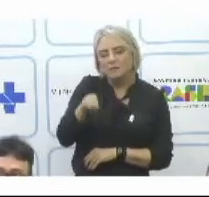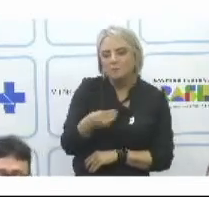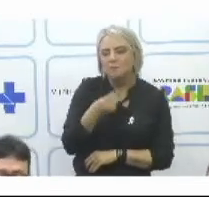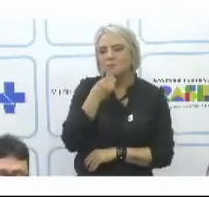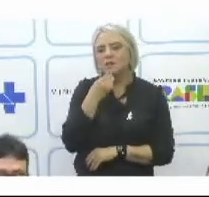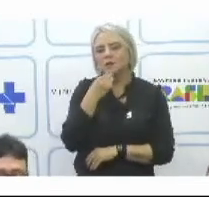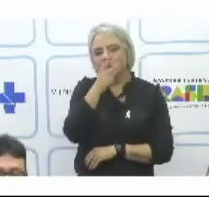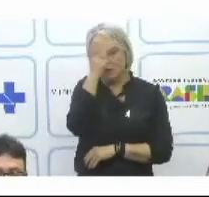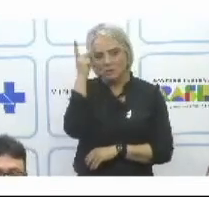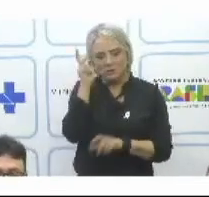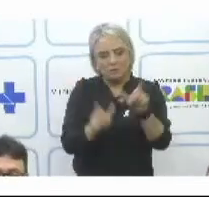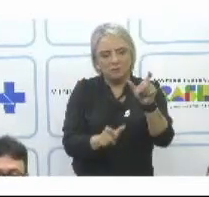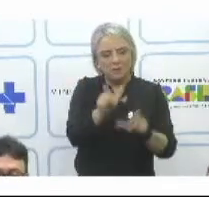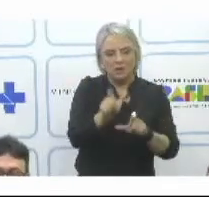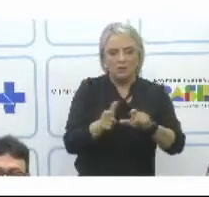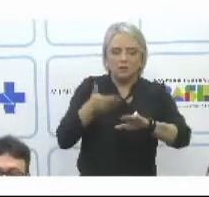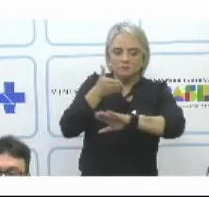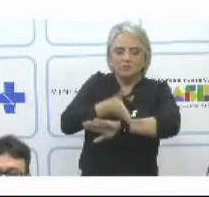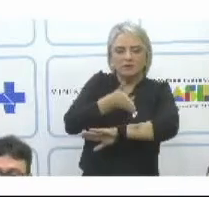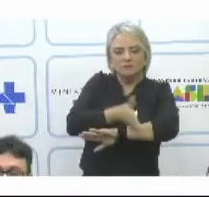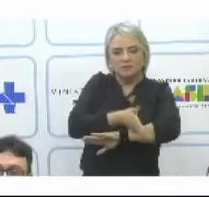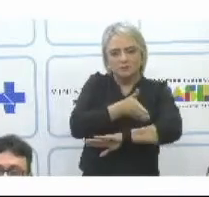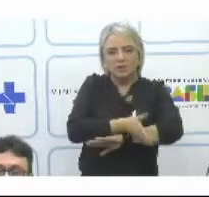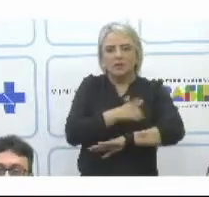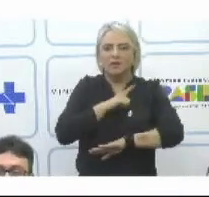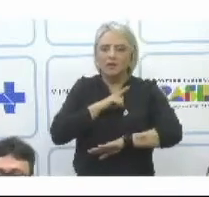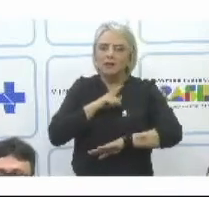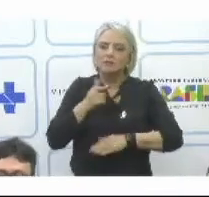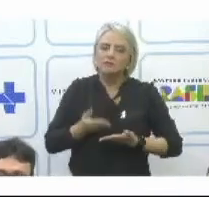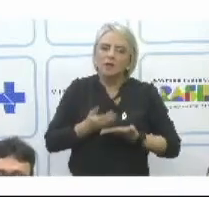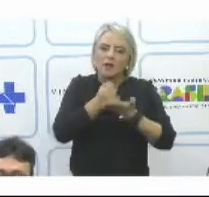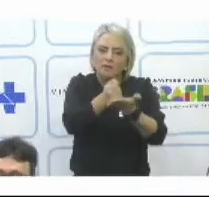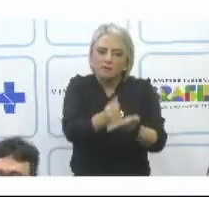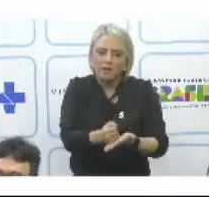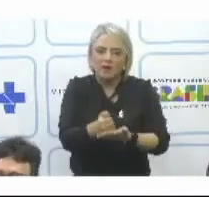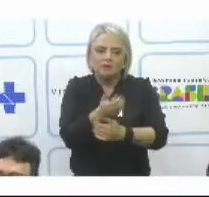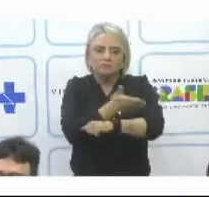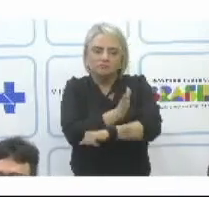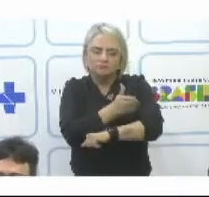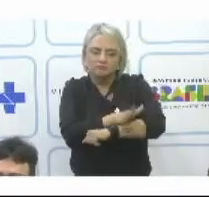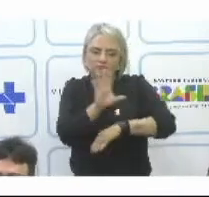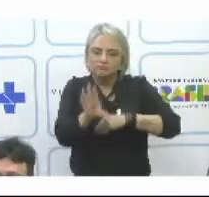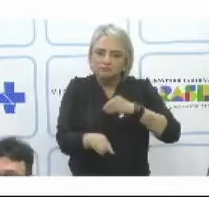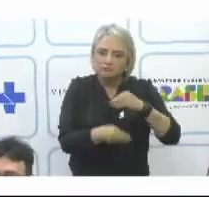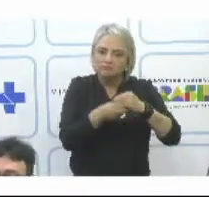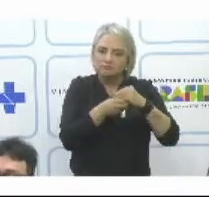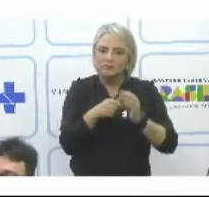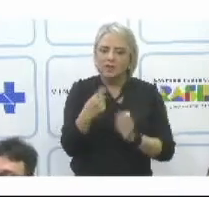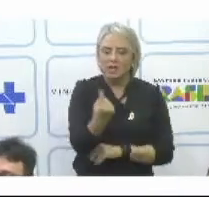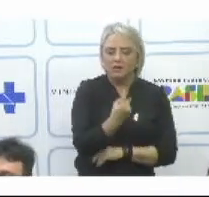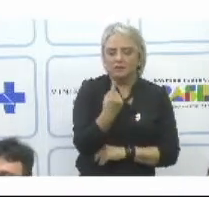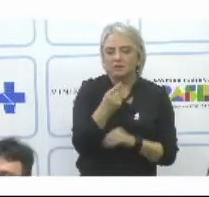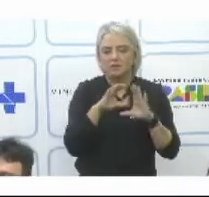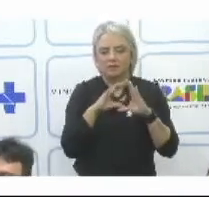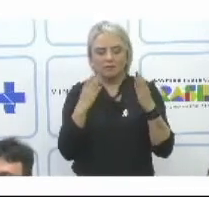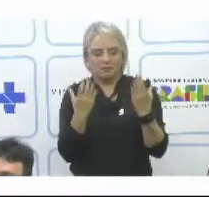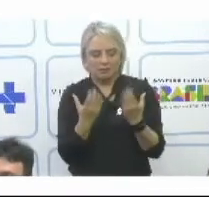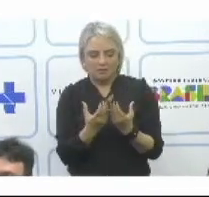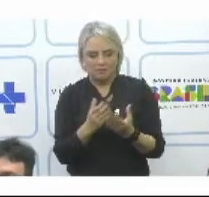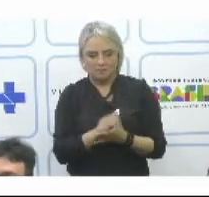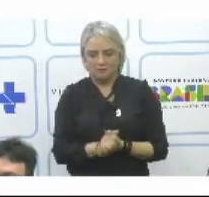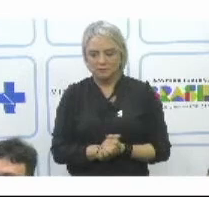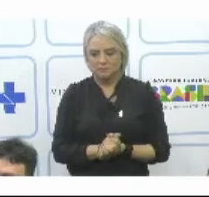milhões, né, de pessoas, de participantes, né, que receberam ofertas de práticas integrativas, tanto individuais quanto